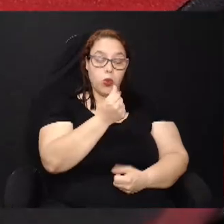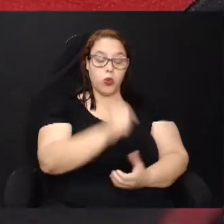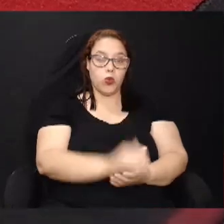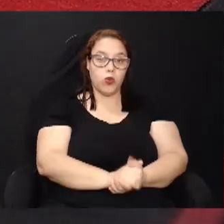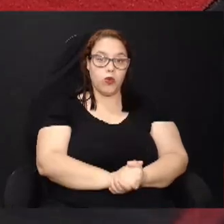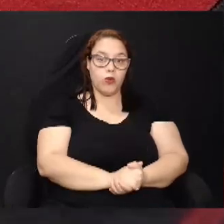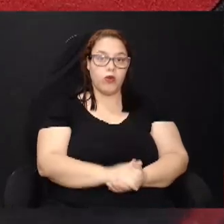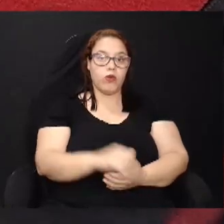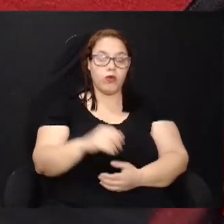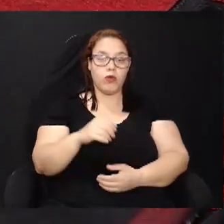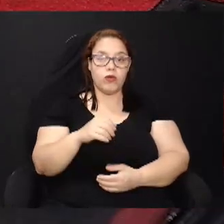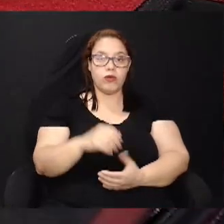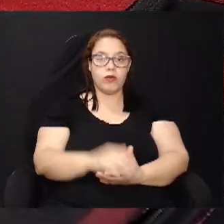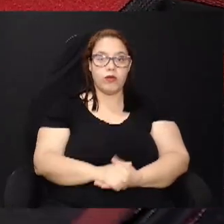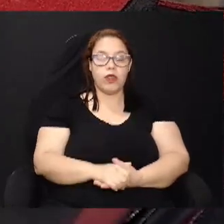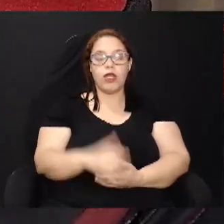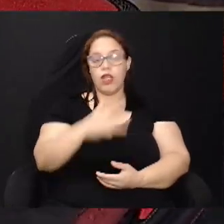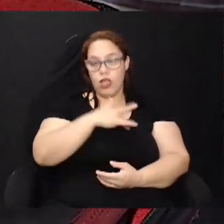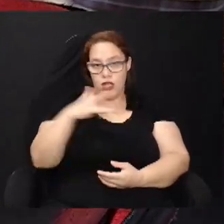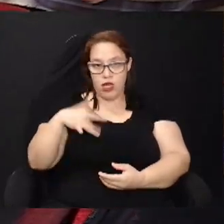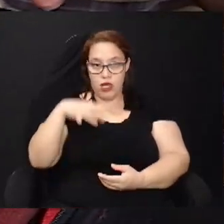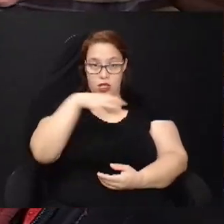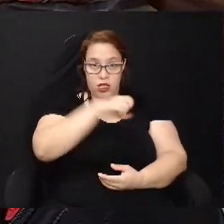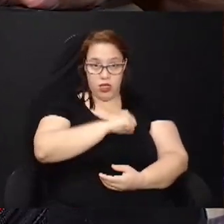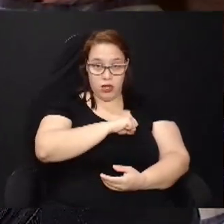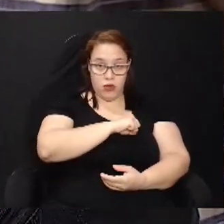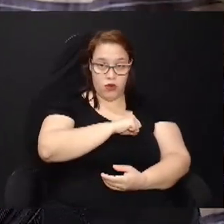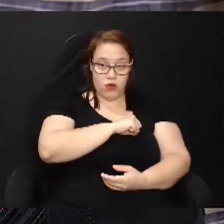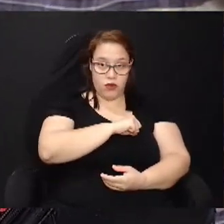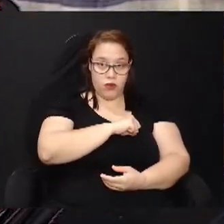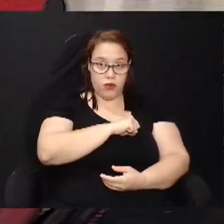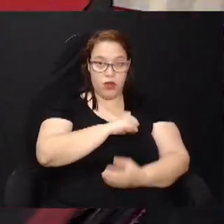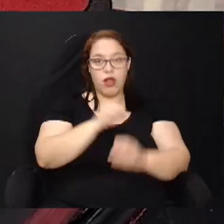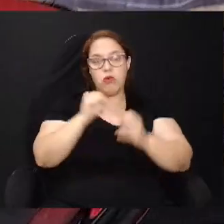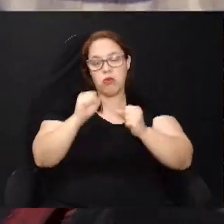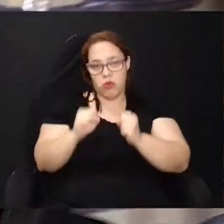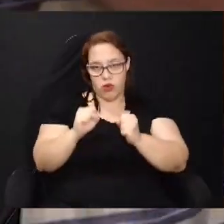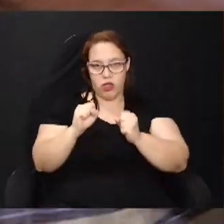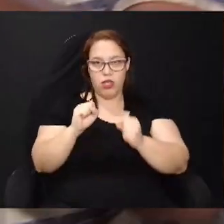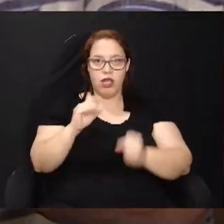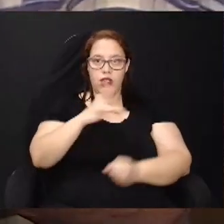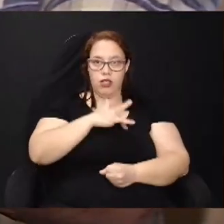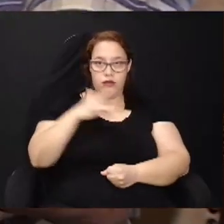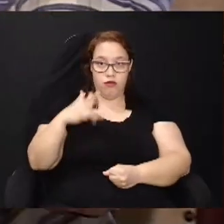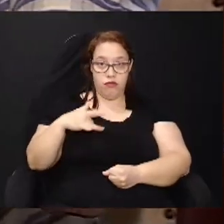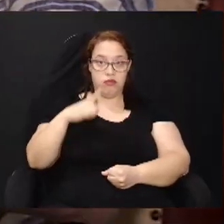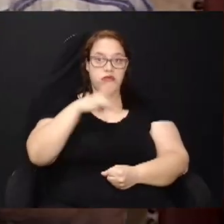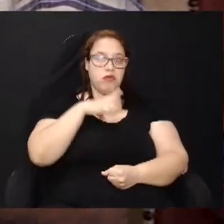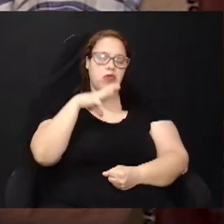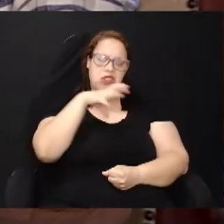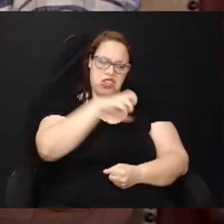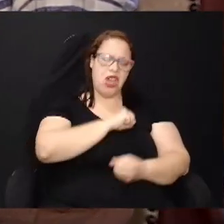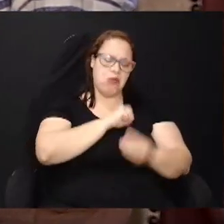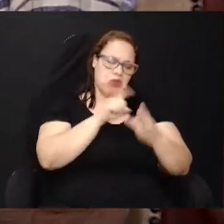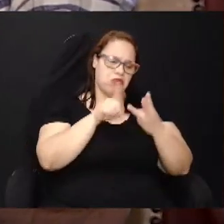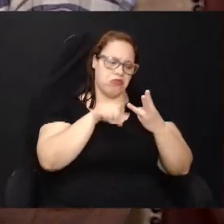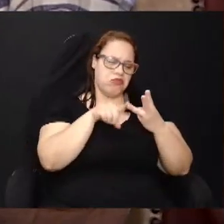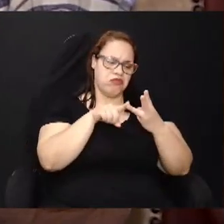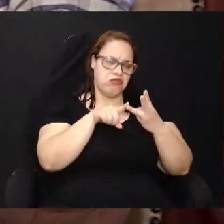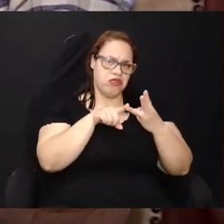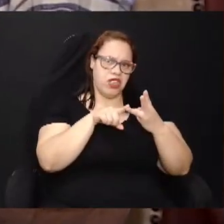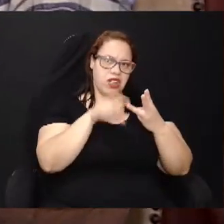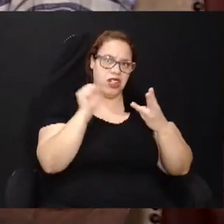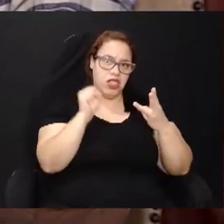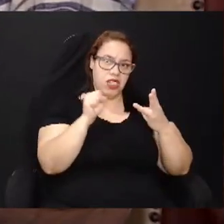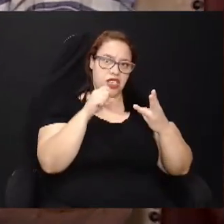Saúde, amor e dinheiro. A pessoa pode ter saúde, pode ter amor e pode